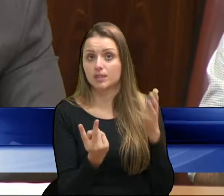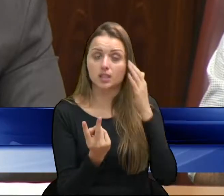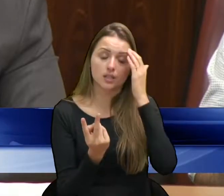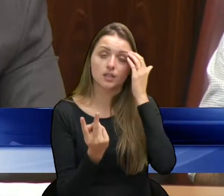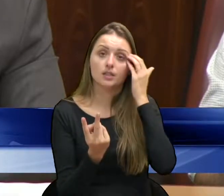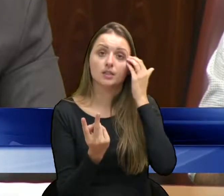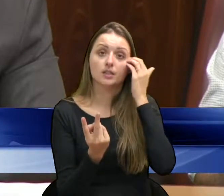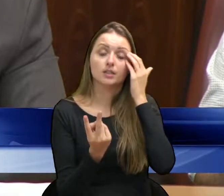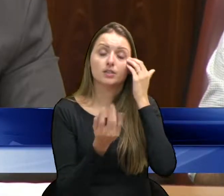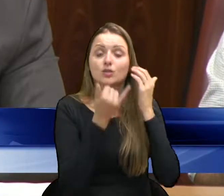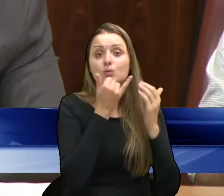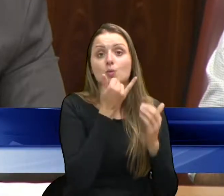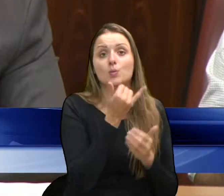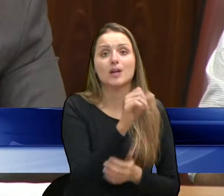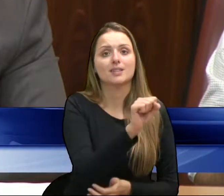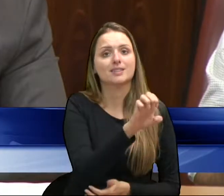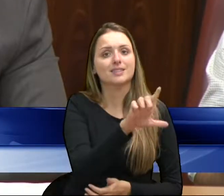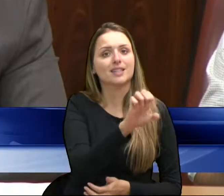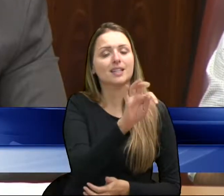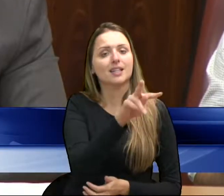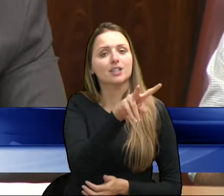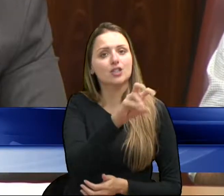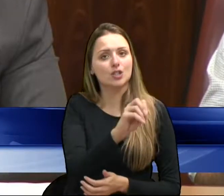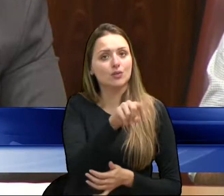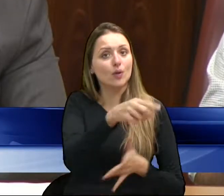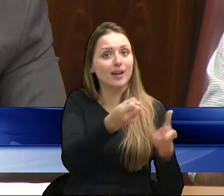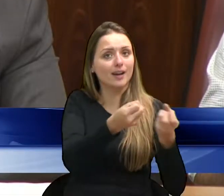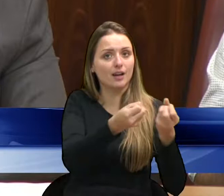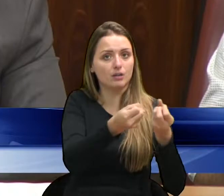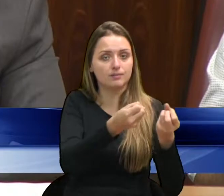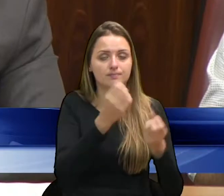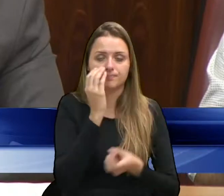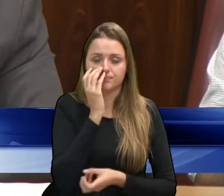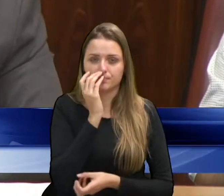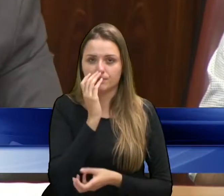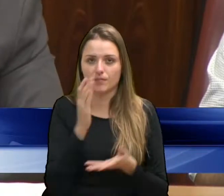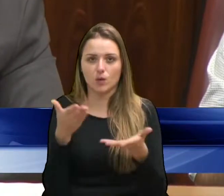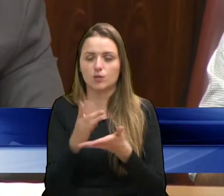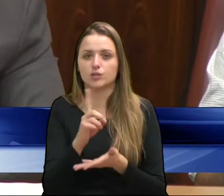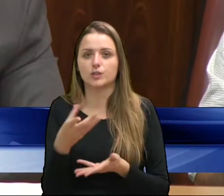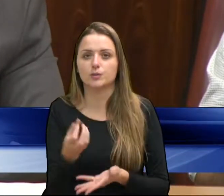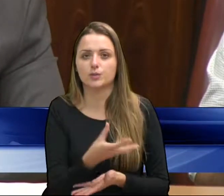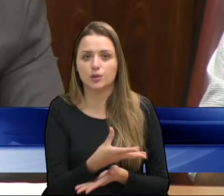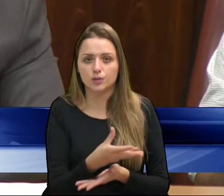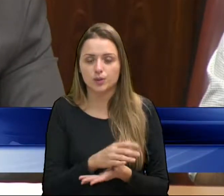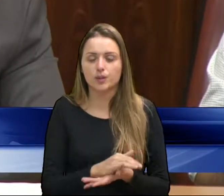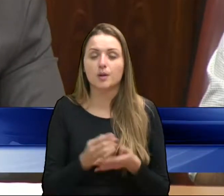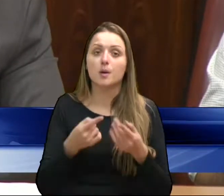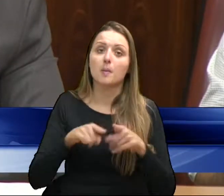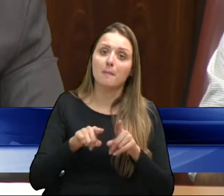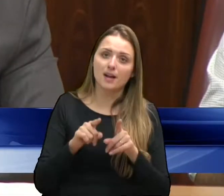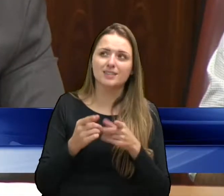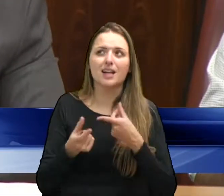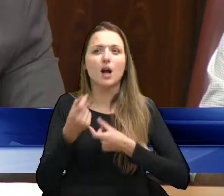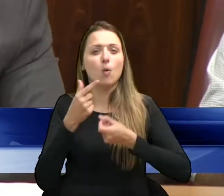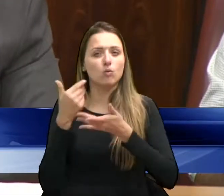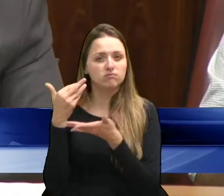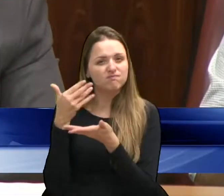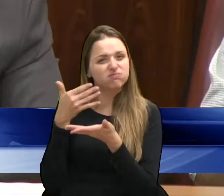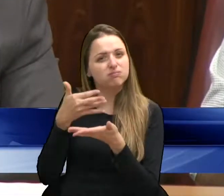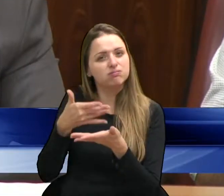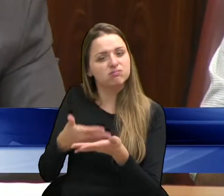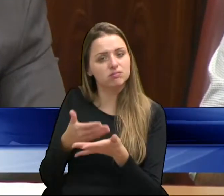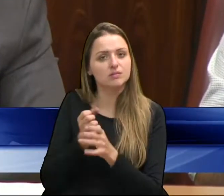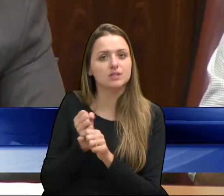Hoje existe, já não é tão moderno assim, né? Mas de alguns anos para cá,